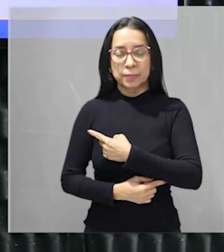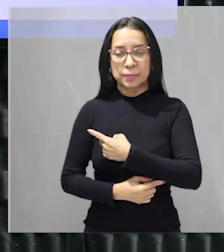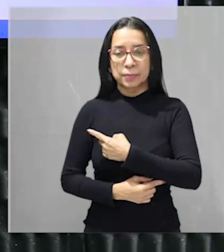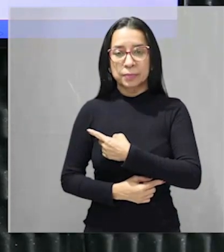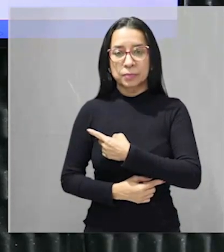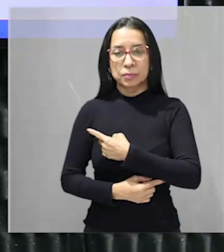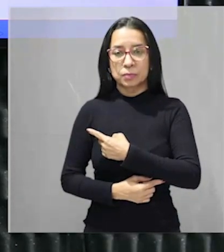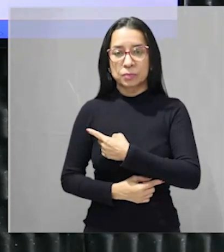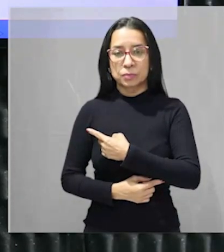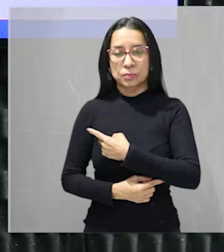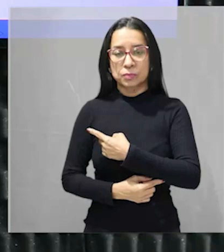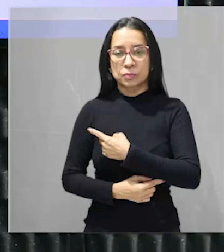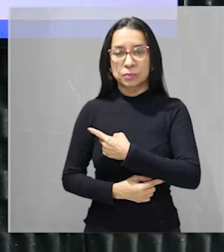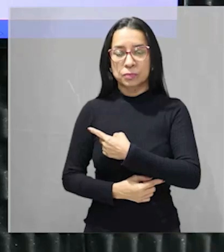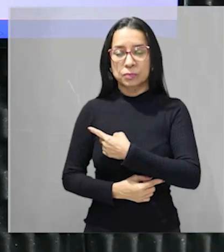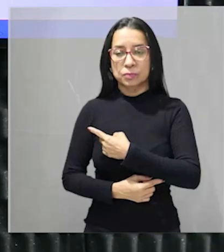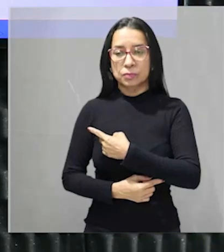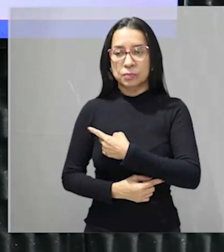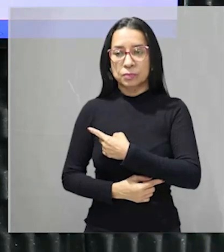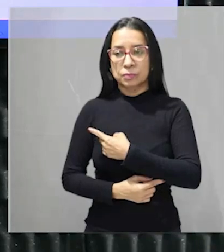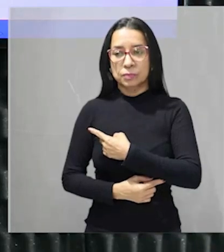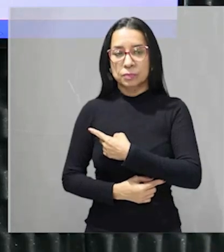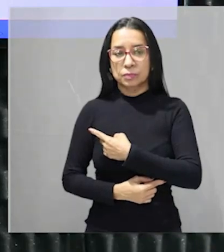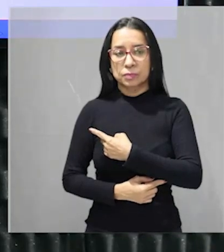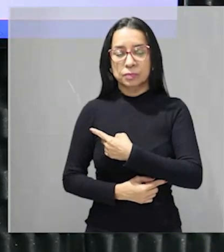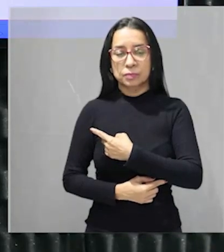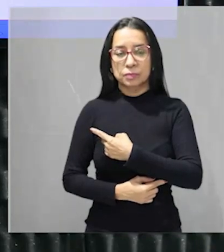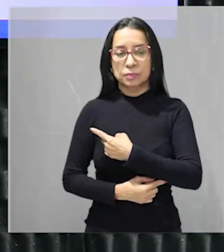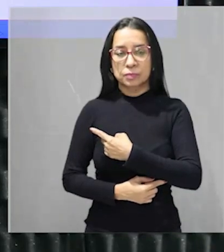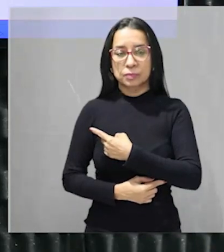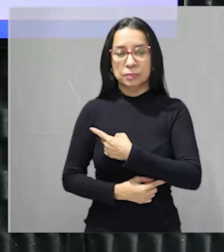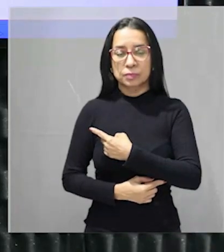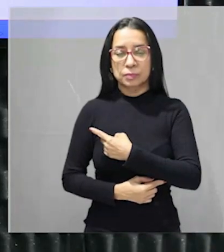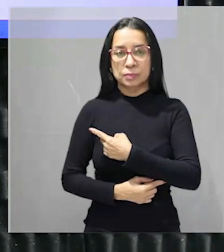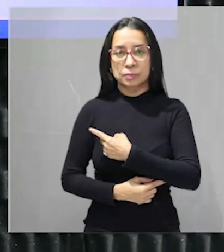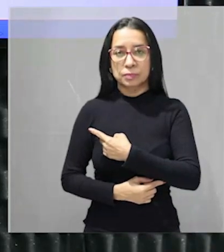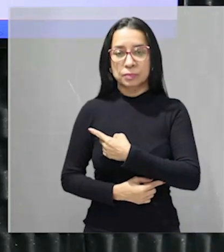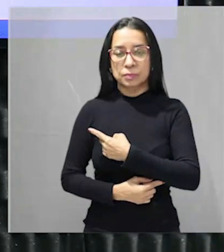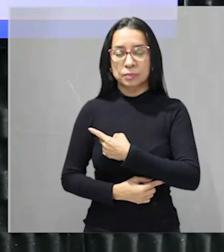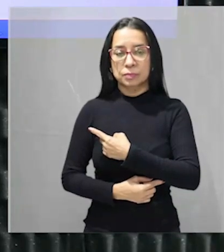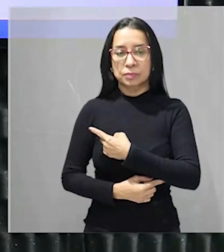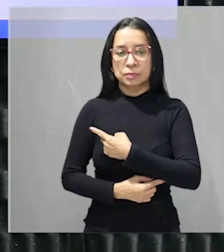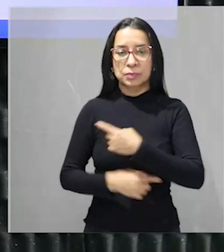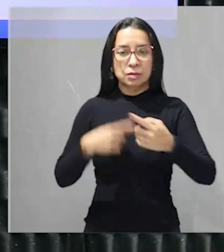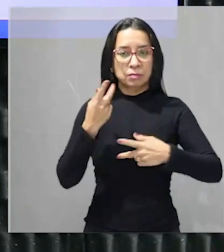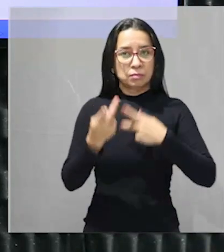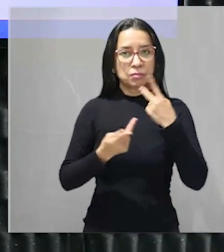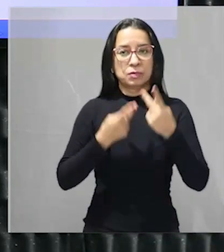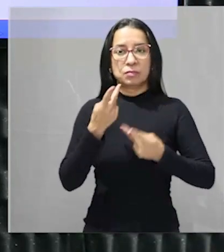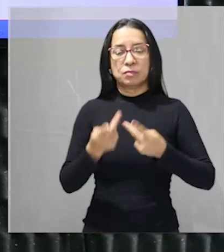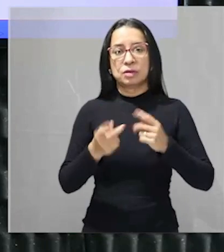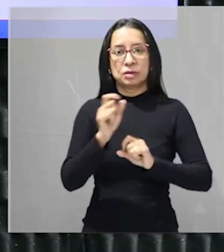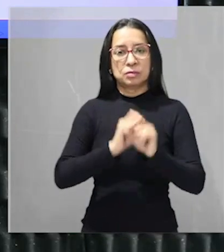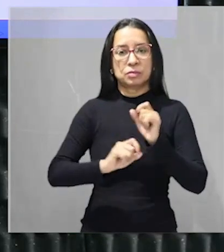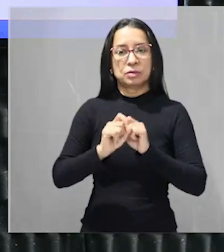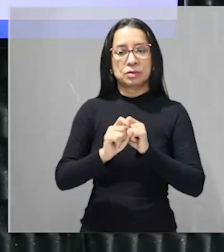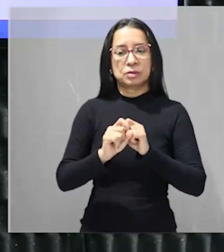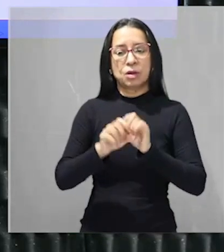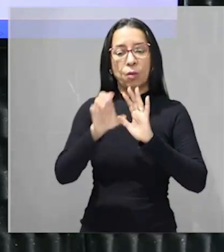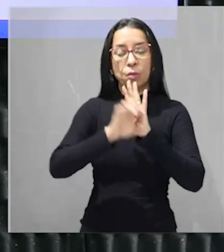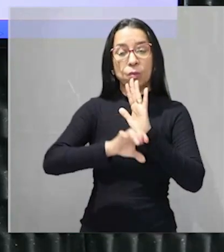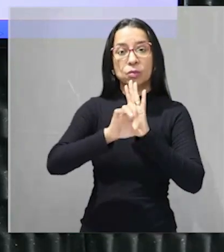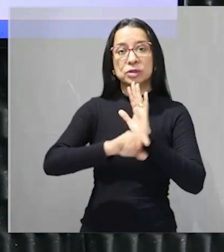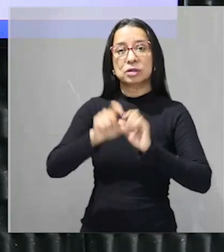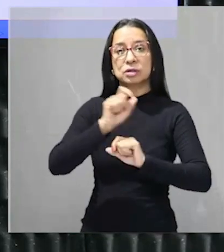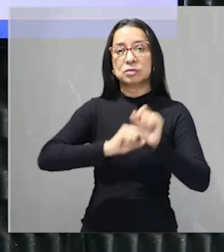capacidade das gerações futuras a atender as suas próprias necessidades acabei de te falar sobre isso né? então esse é o conceito